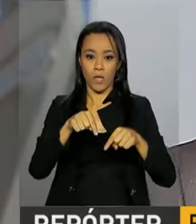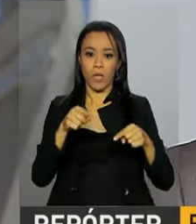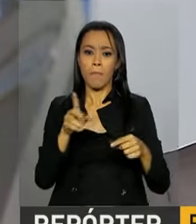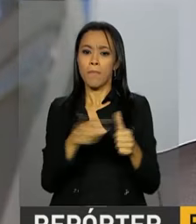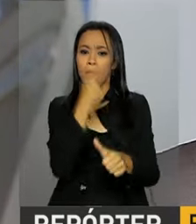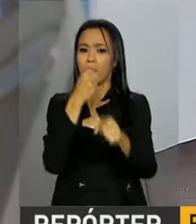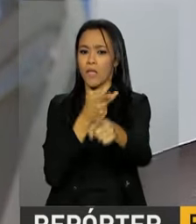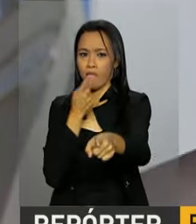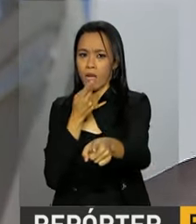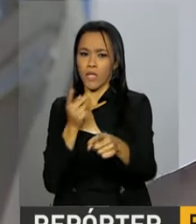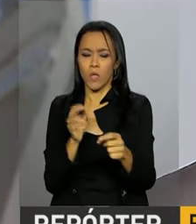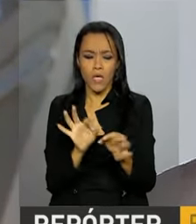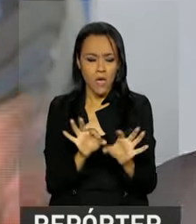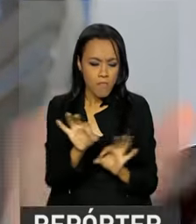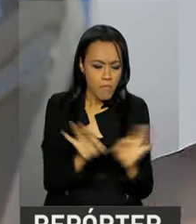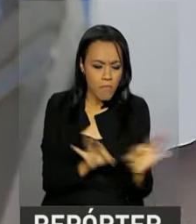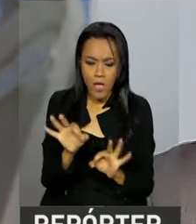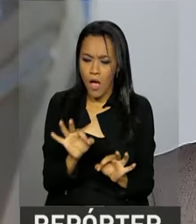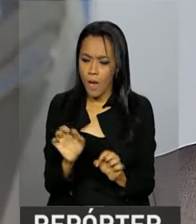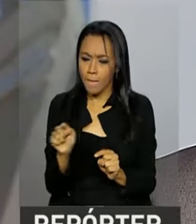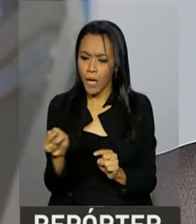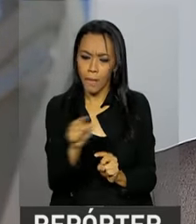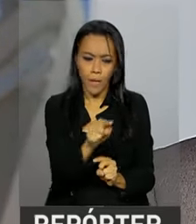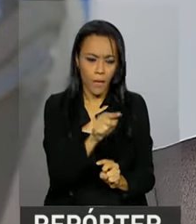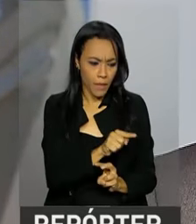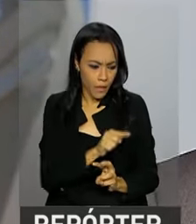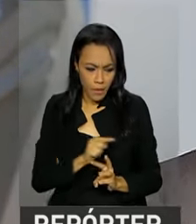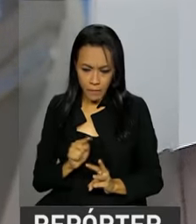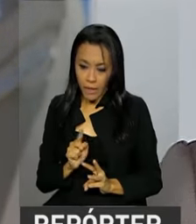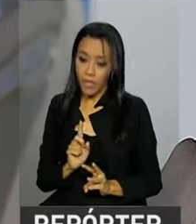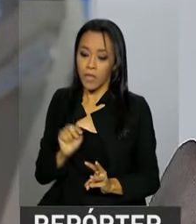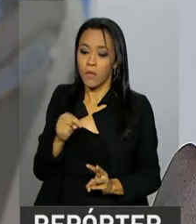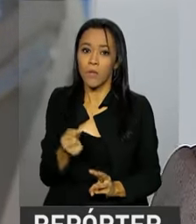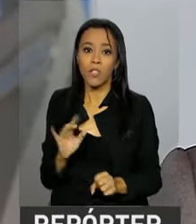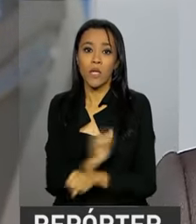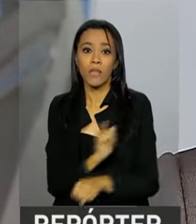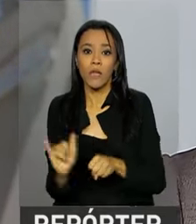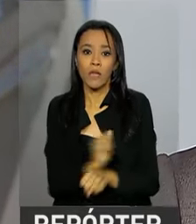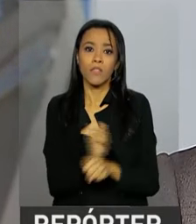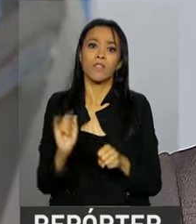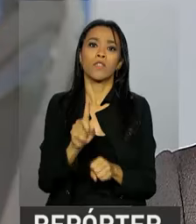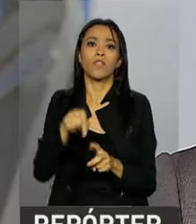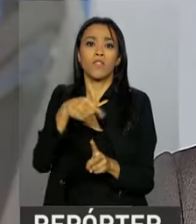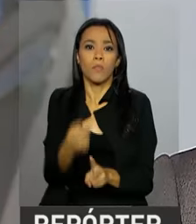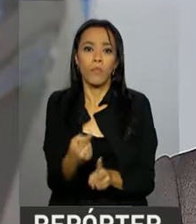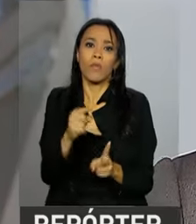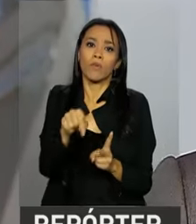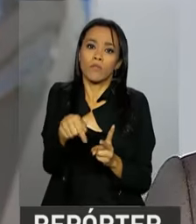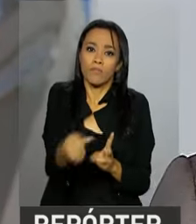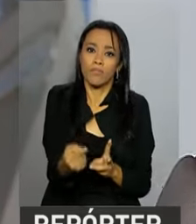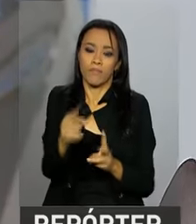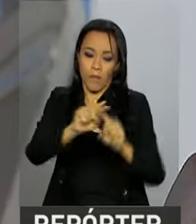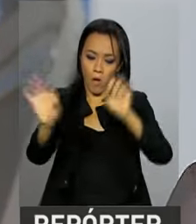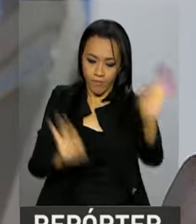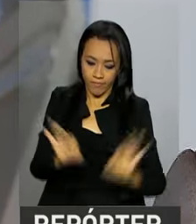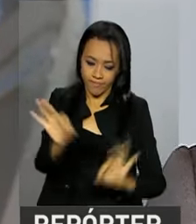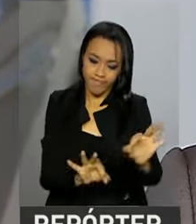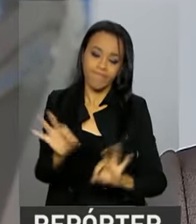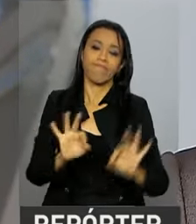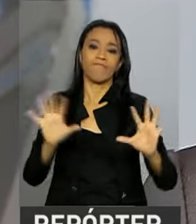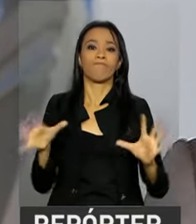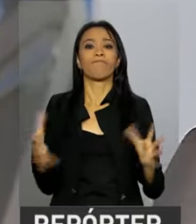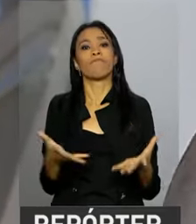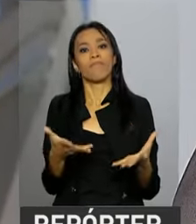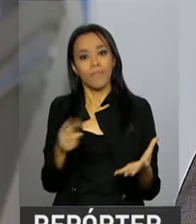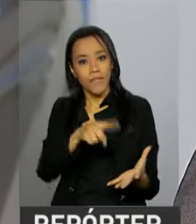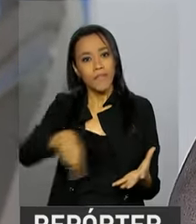mapeamento, depois um planejamento estratégico e uma engenharia financeira, no qual todos, certamente lucro, e terá uma